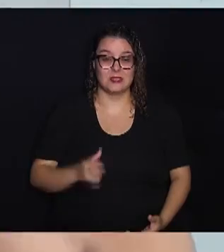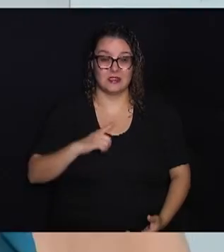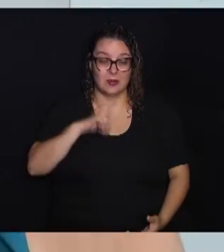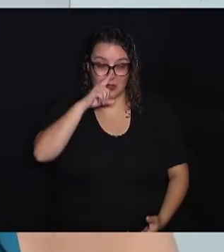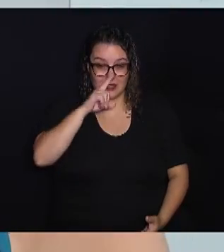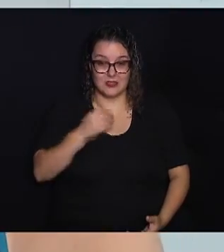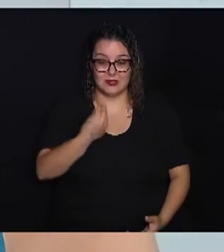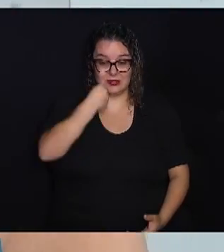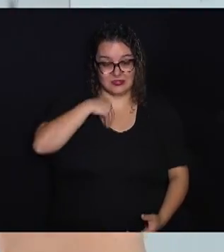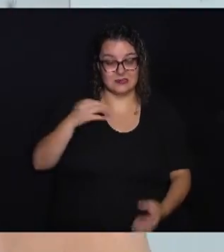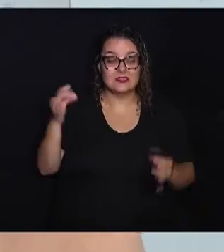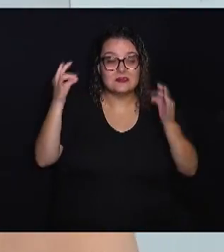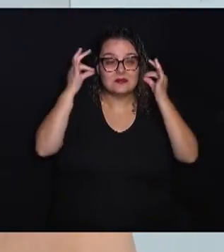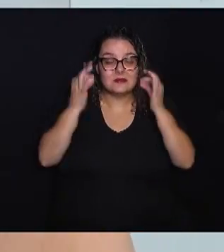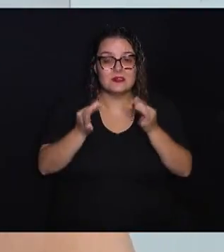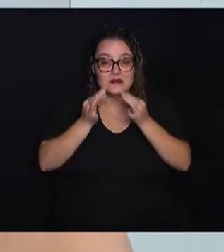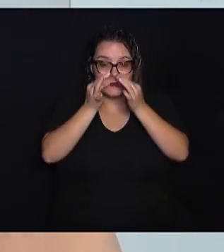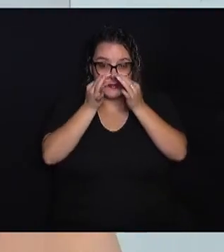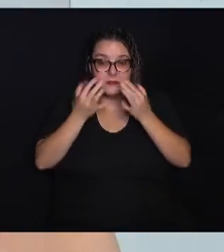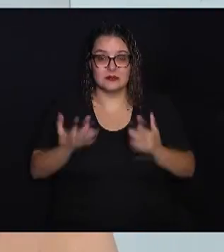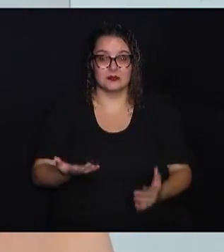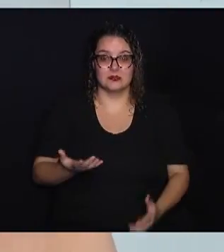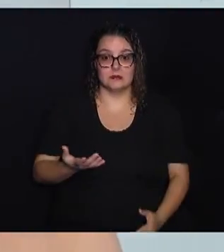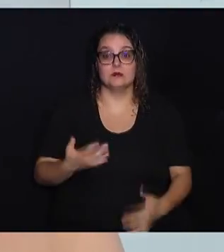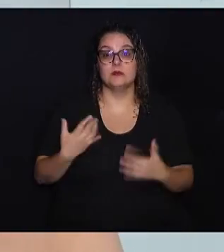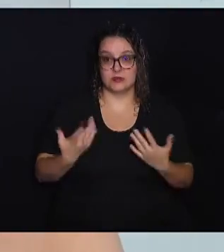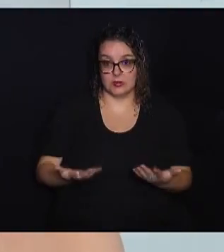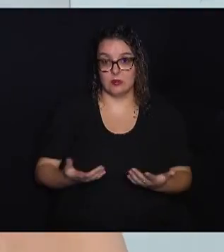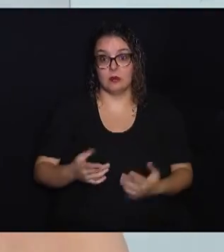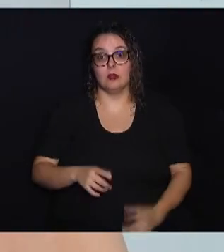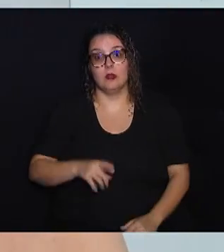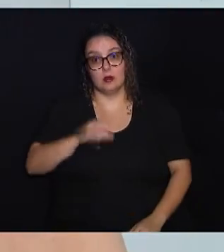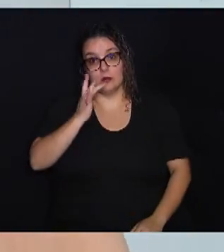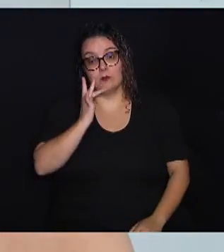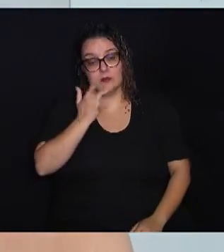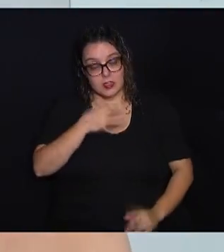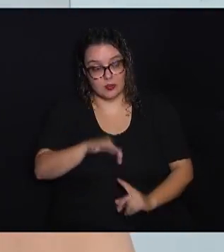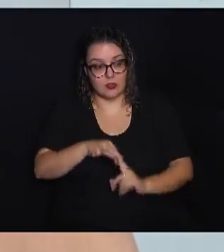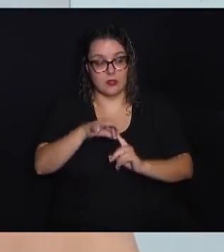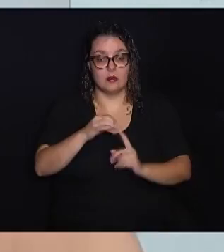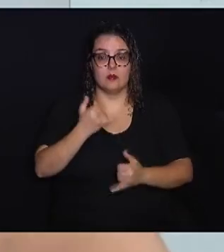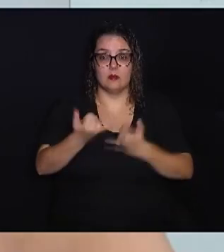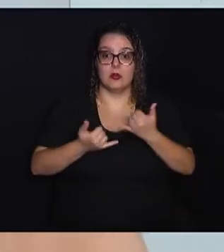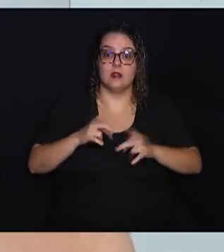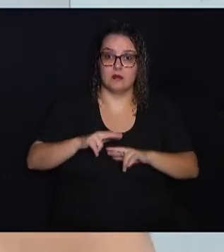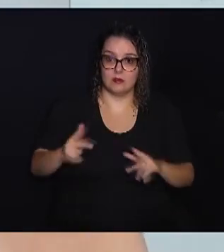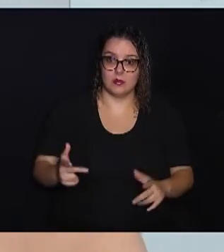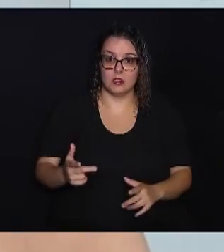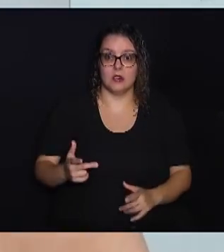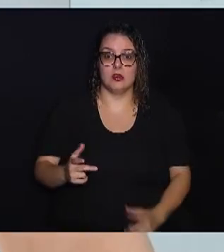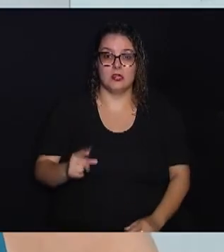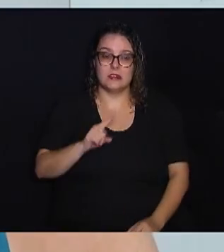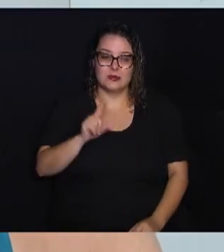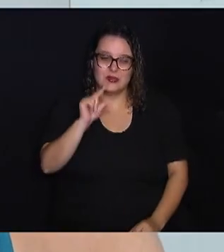ingerir, colocar, né, nos buraquinhos. Então, preferencialmente brinquedos, né, que não têm essa